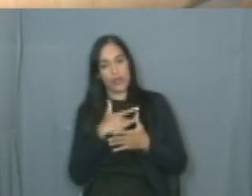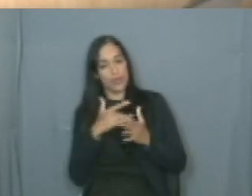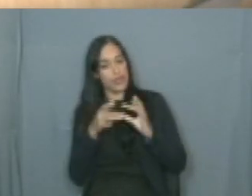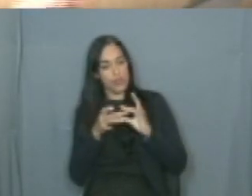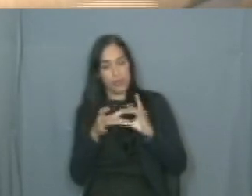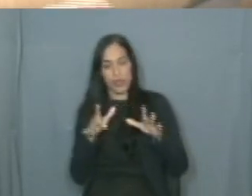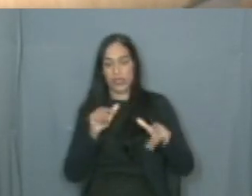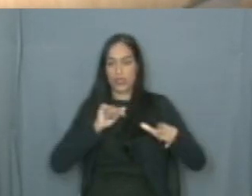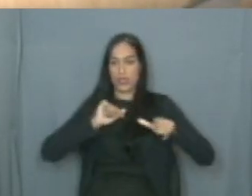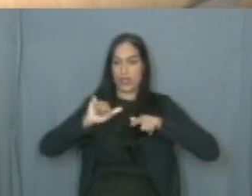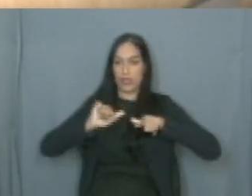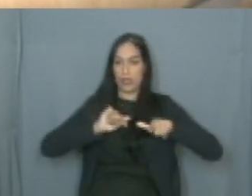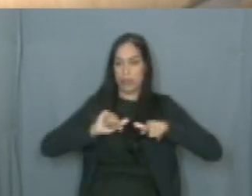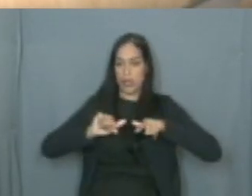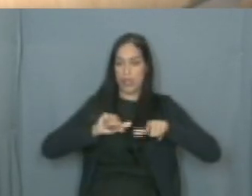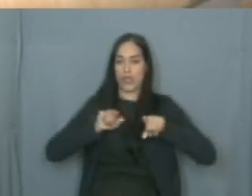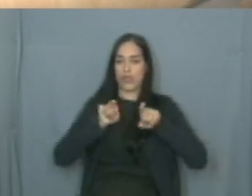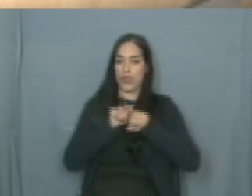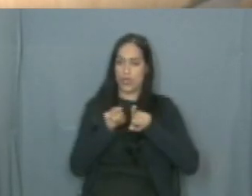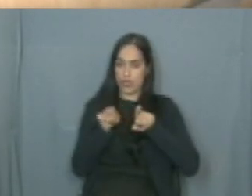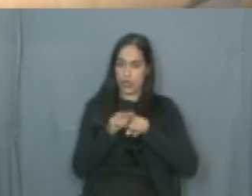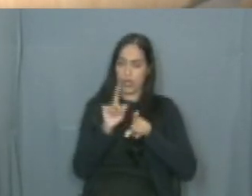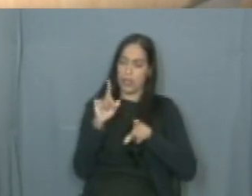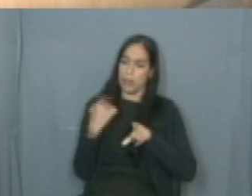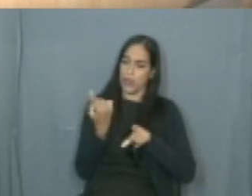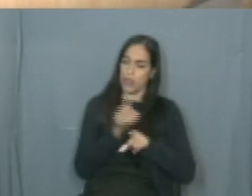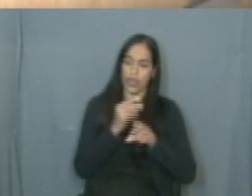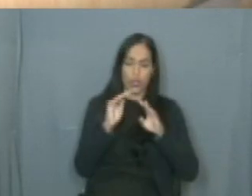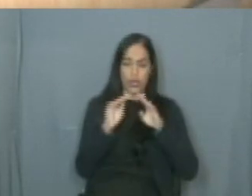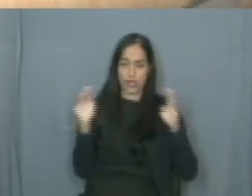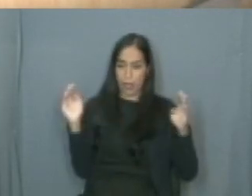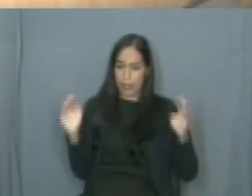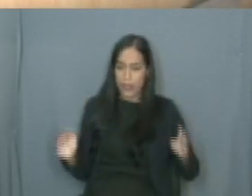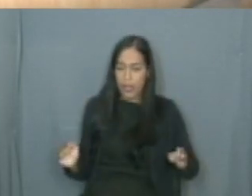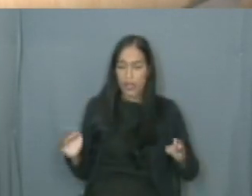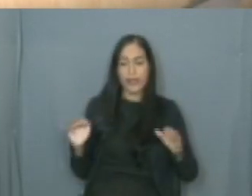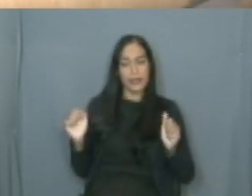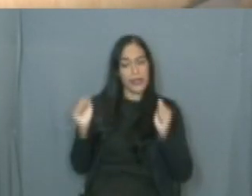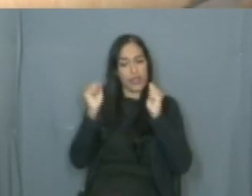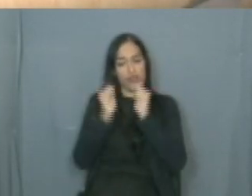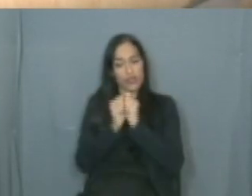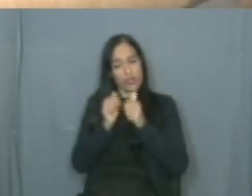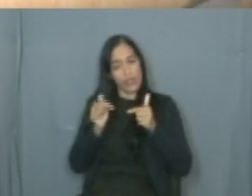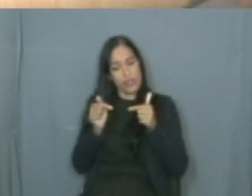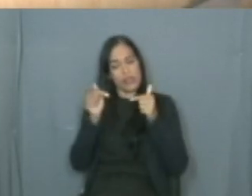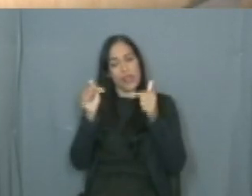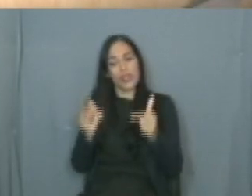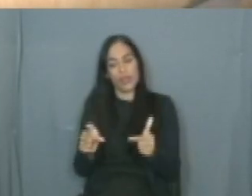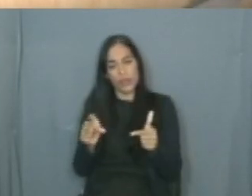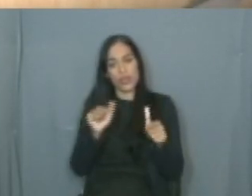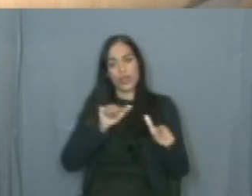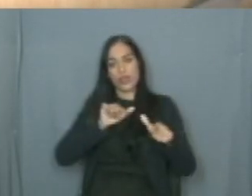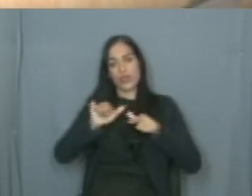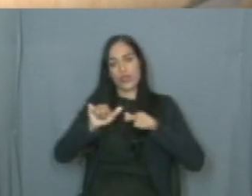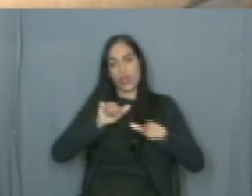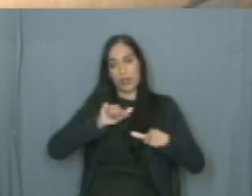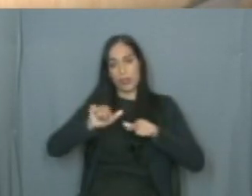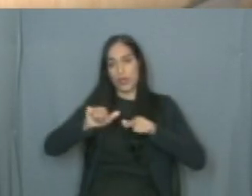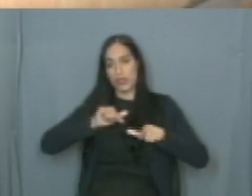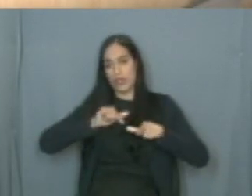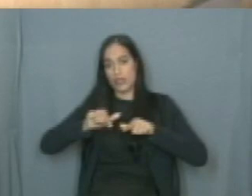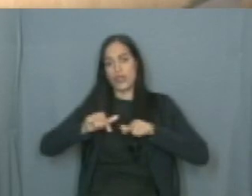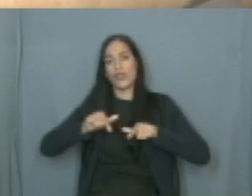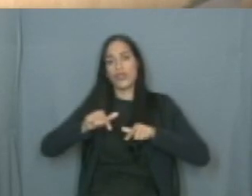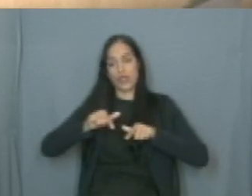trabalhadores que nos procuraram também dentro do nosso gabinete para estar encampando essa luta junto com os trabalhadores e as trabalhadoras que estão